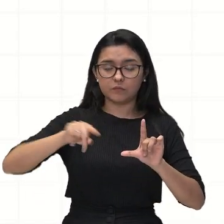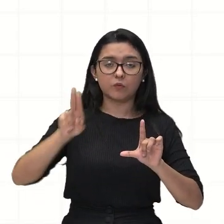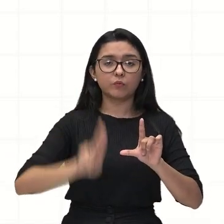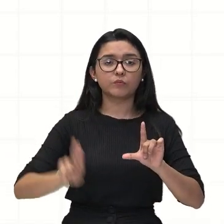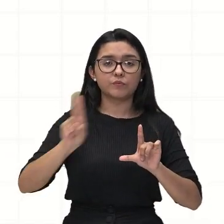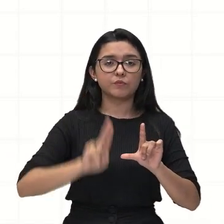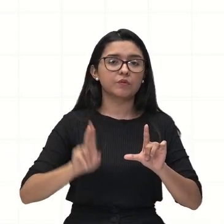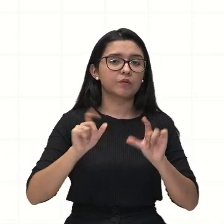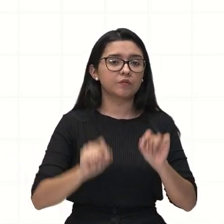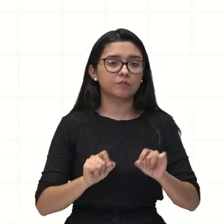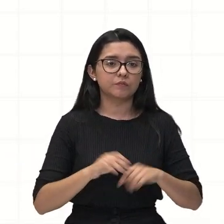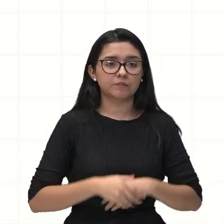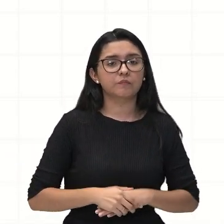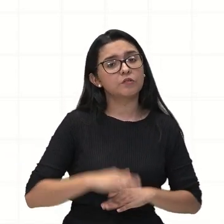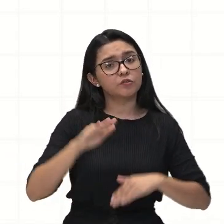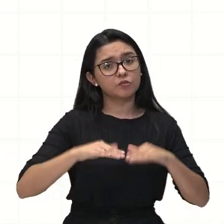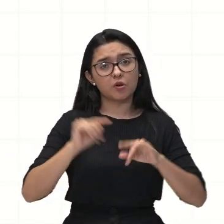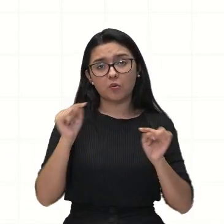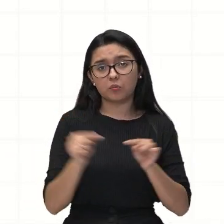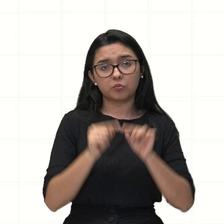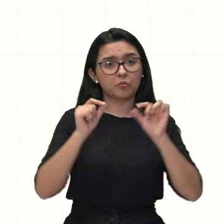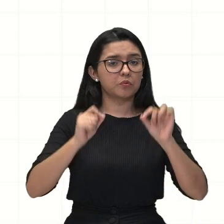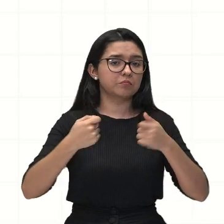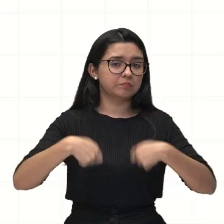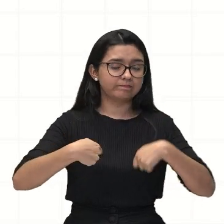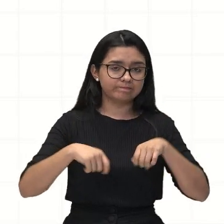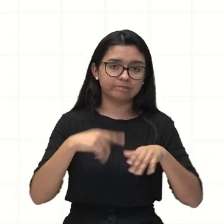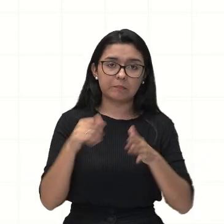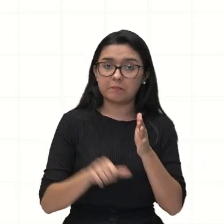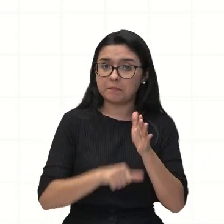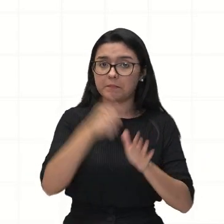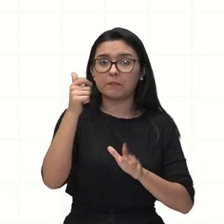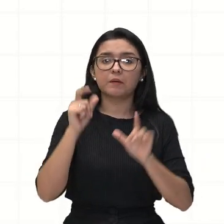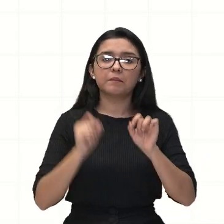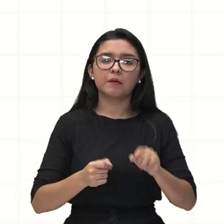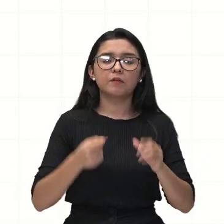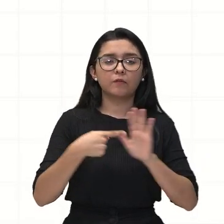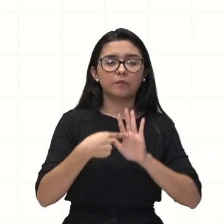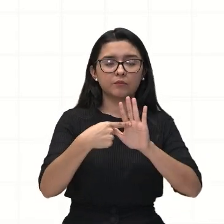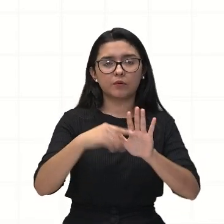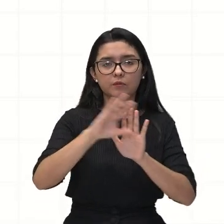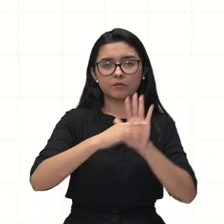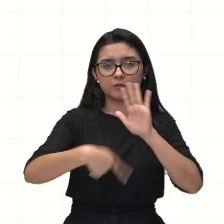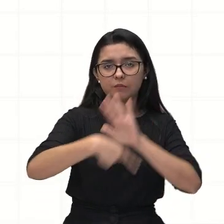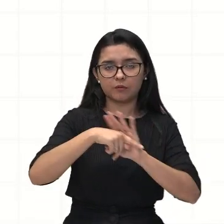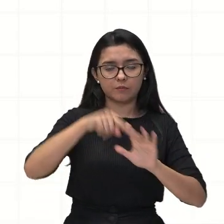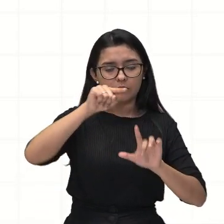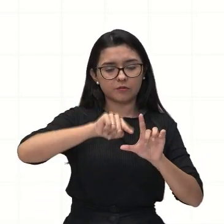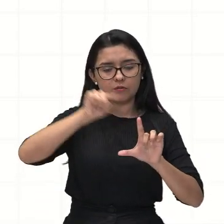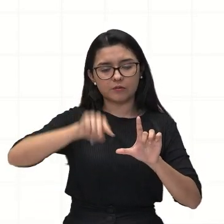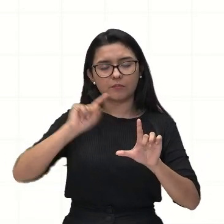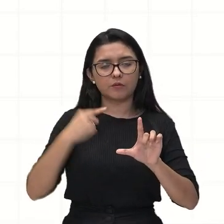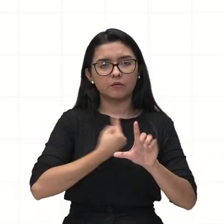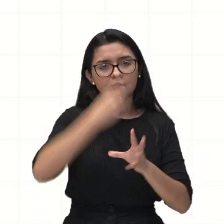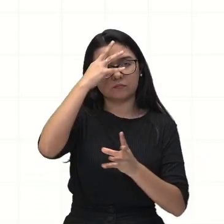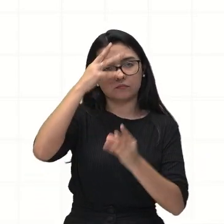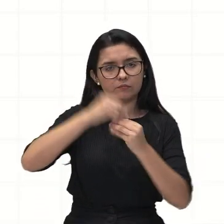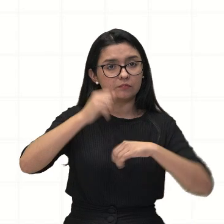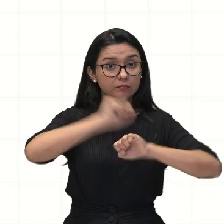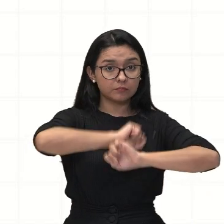utilizados conforme as suas necessidades. Nós vamos primeiro fazer a nossa definição aqui para compreender melhor.